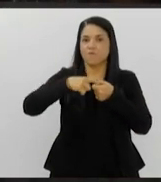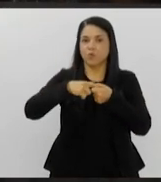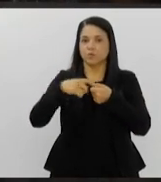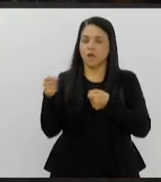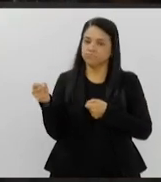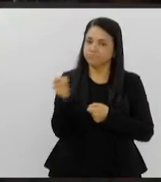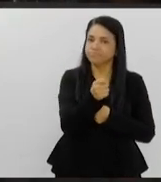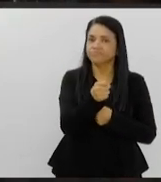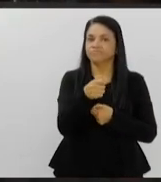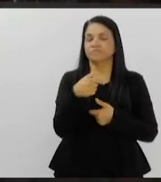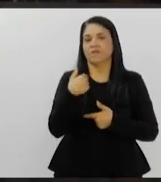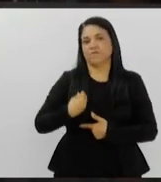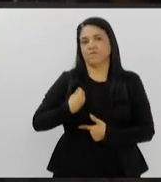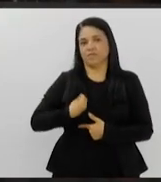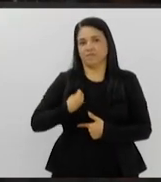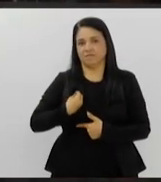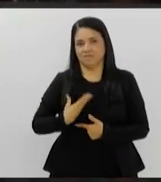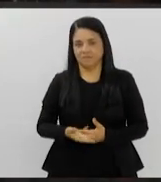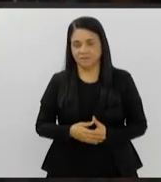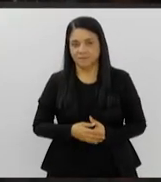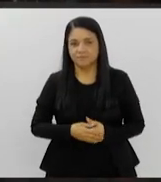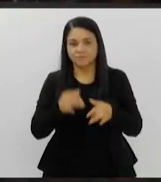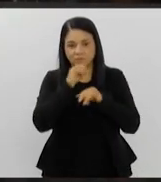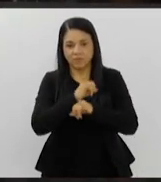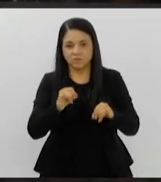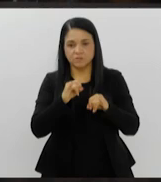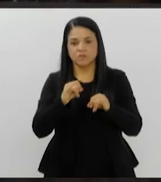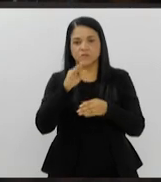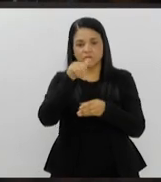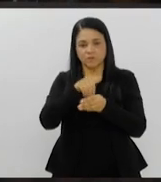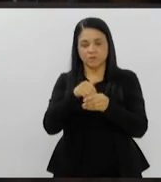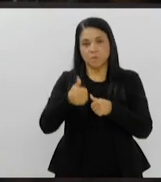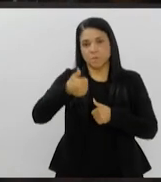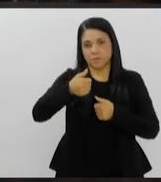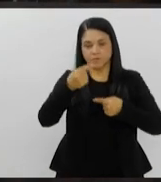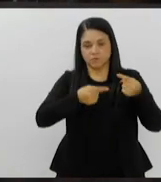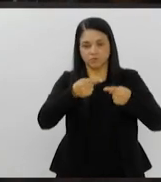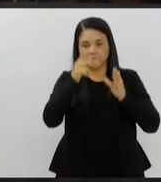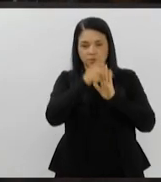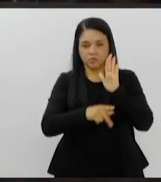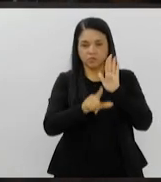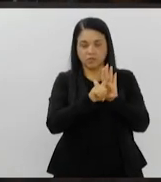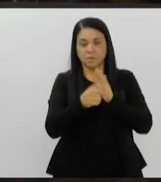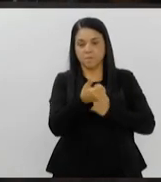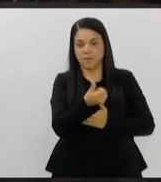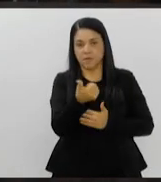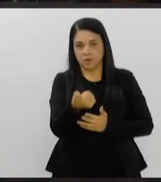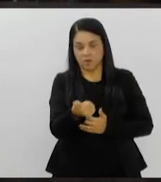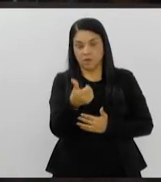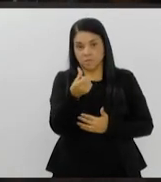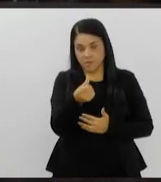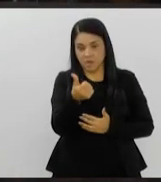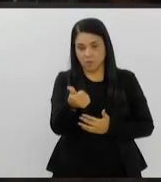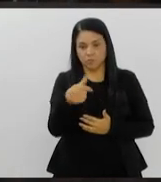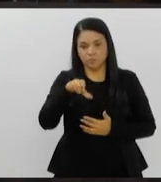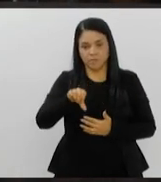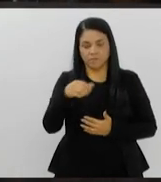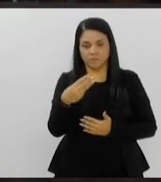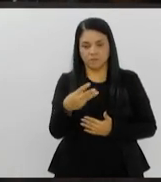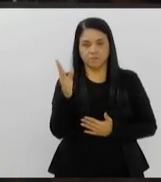as suas vidas. Anuncio em votação e primeira discussão o projeto de lei número 6193 de 22, de